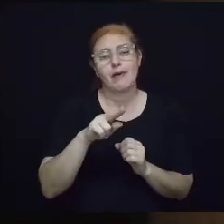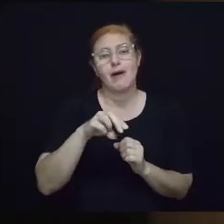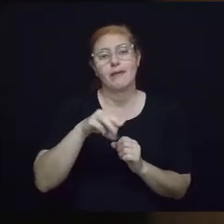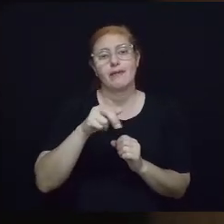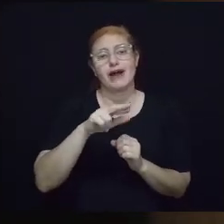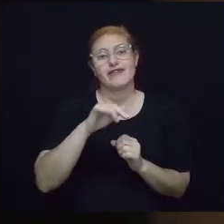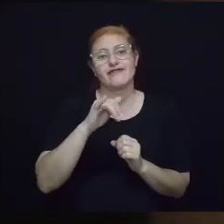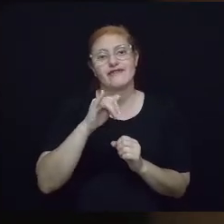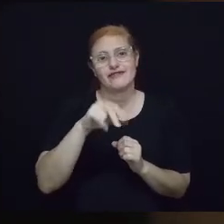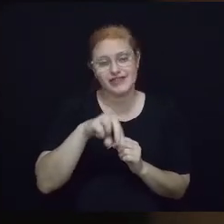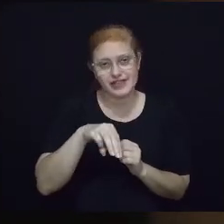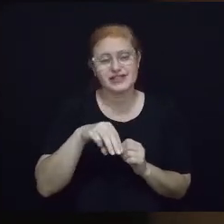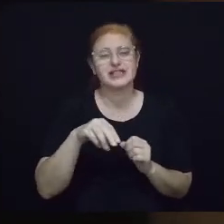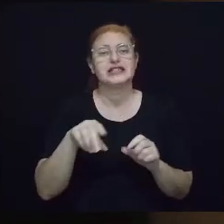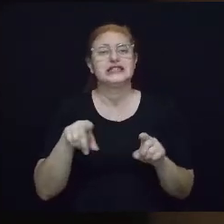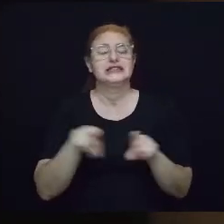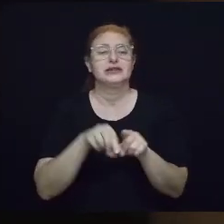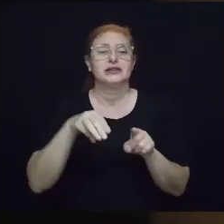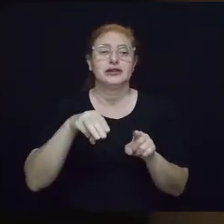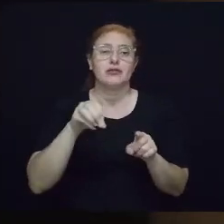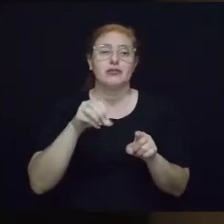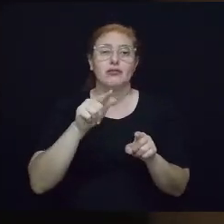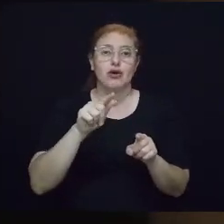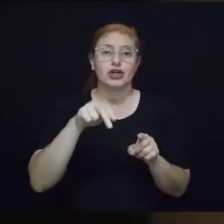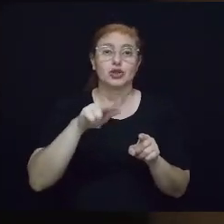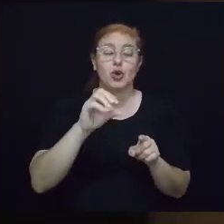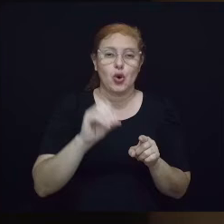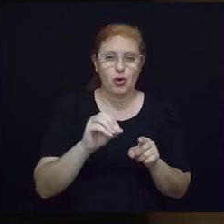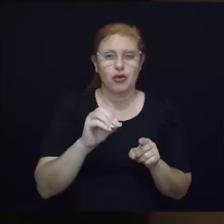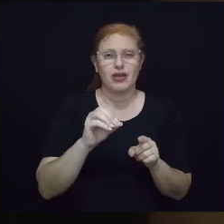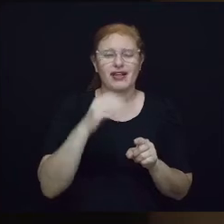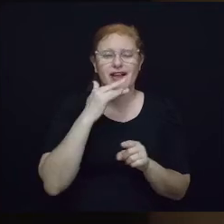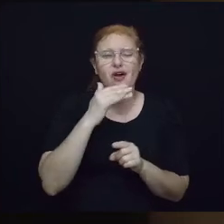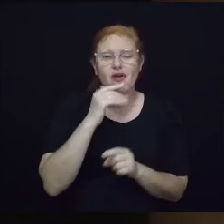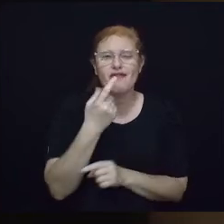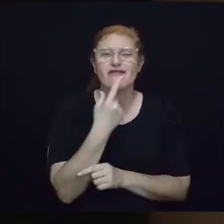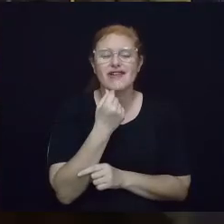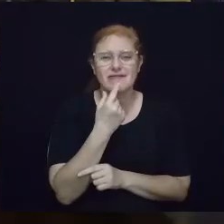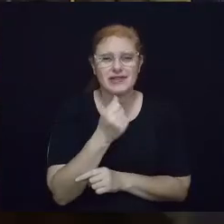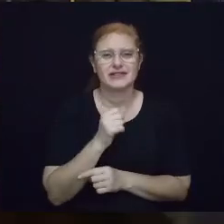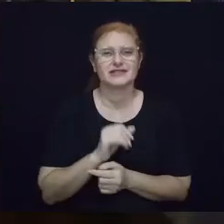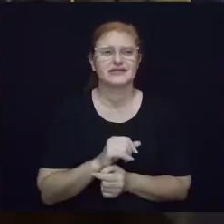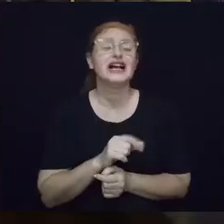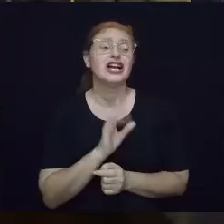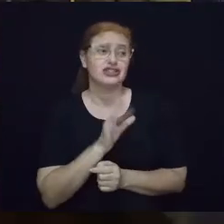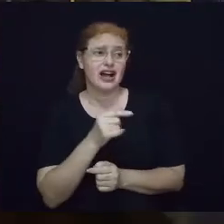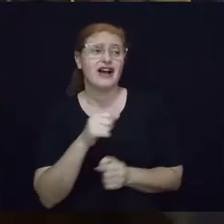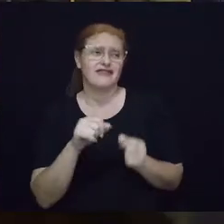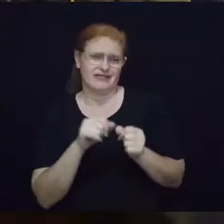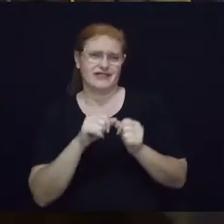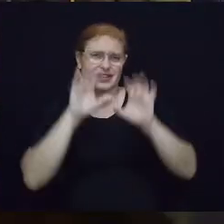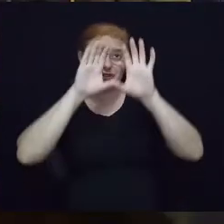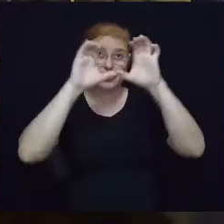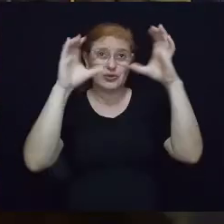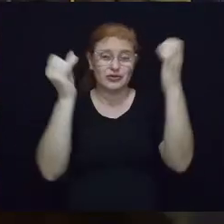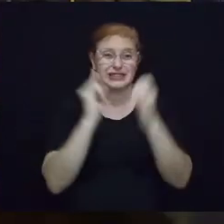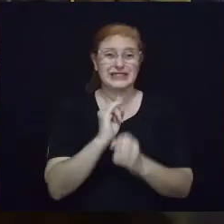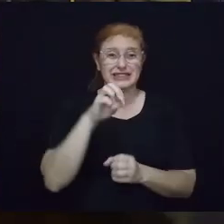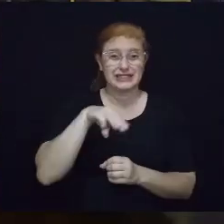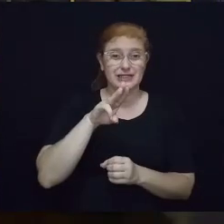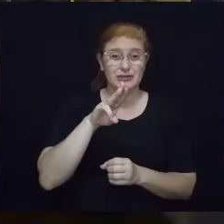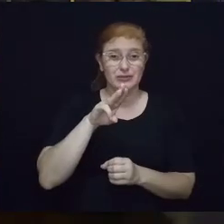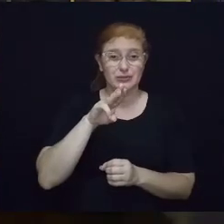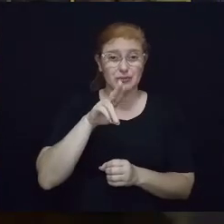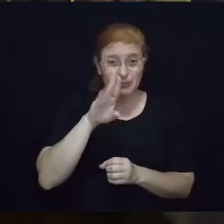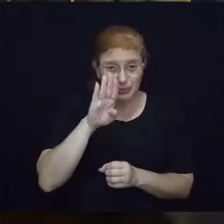o cedro ou mogno, que é essa madeira avermelhada. Tu já tinhas feito uma nuvem em embuia. Já